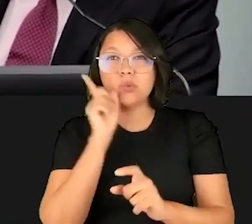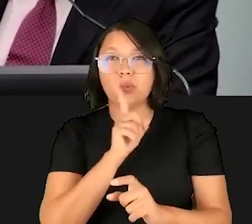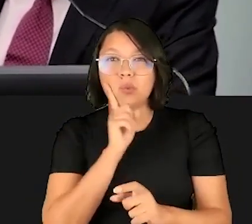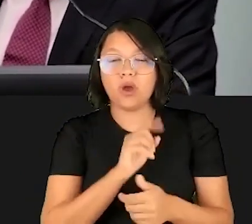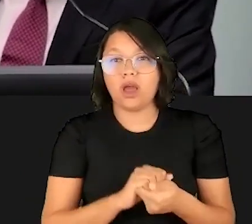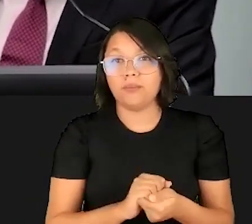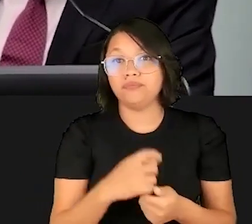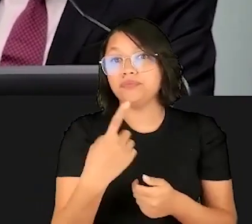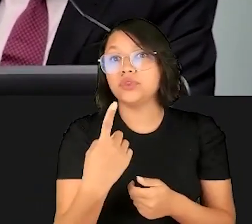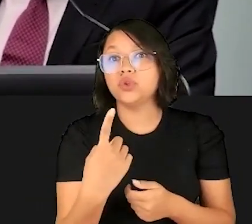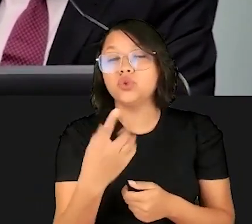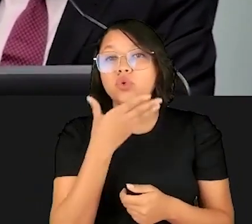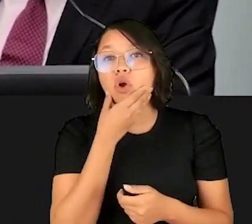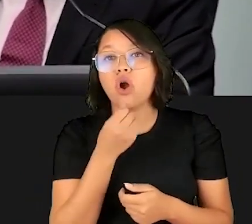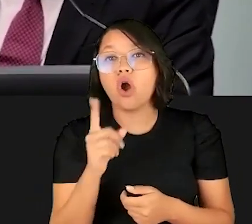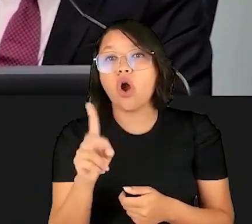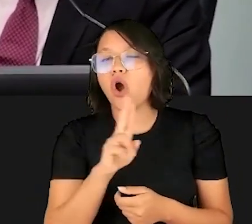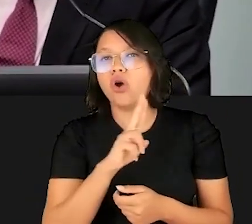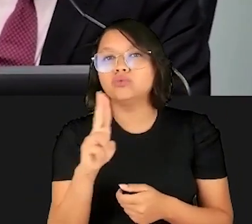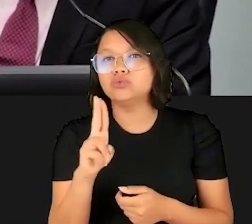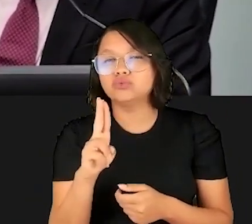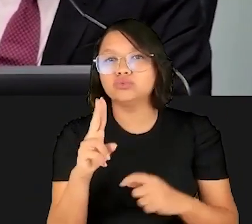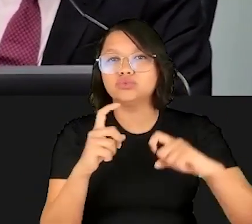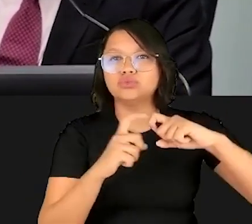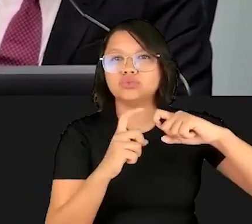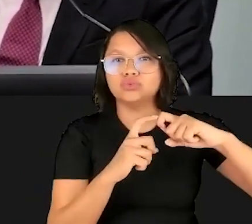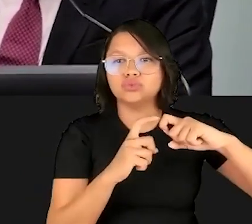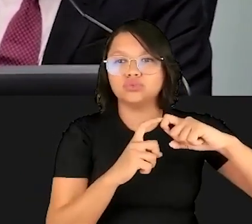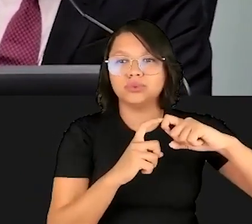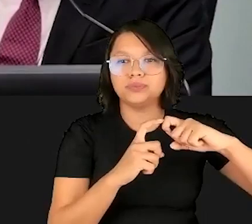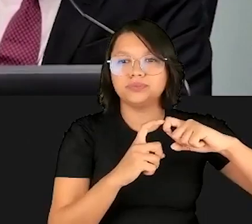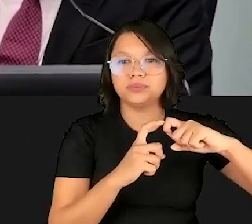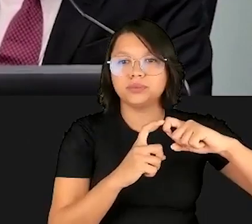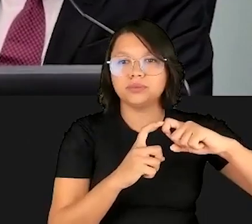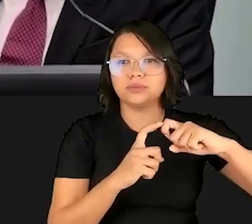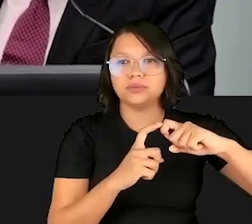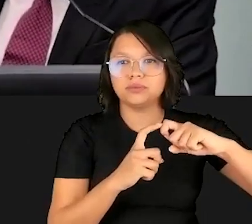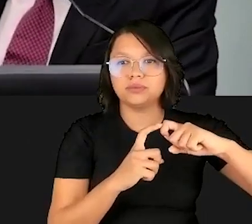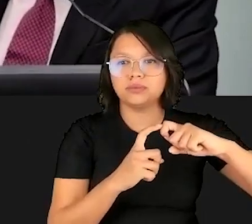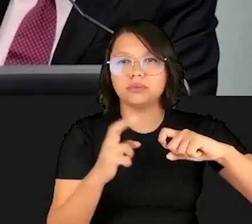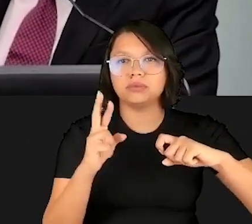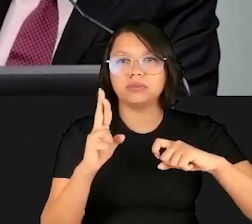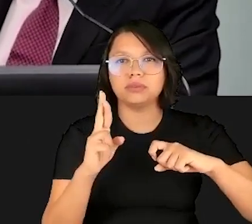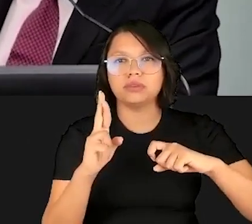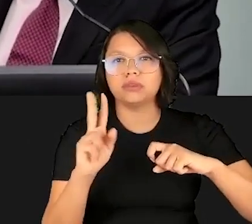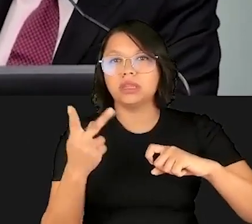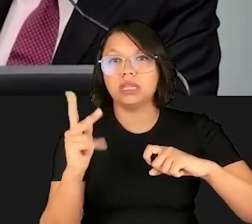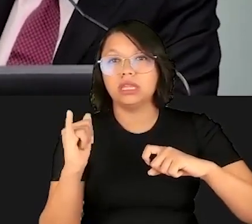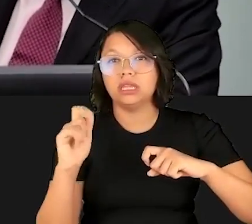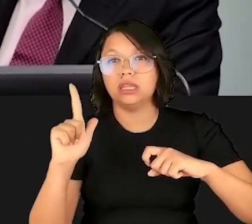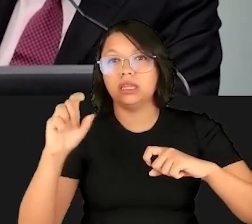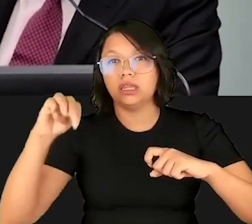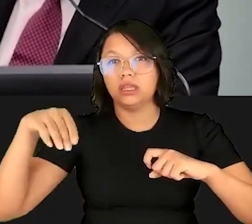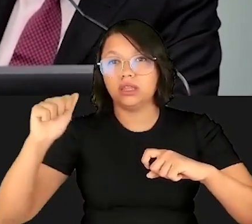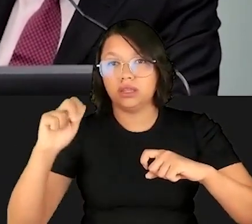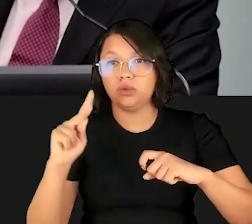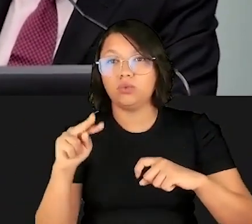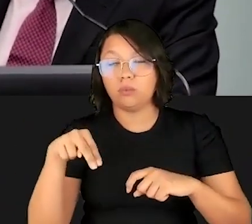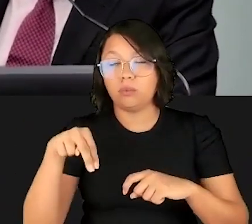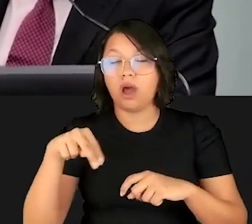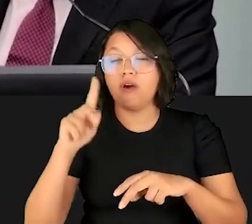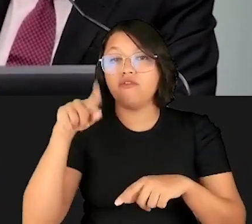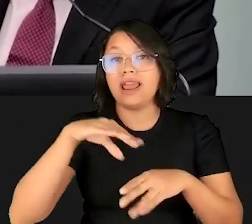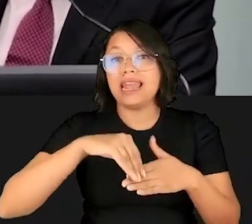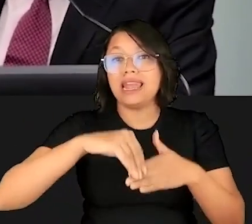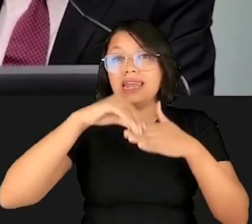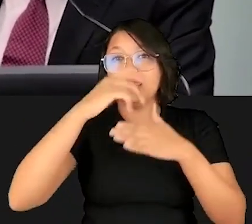indivíduo chamado Dr. Gilman, liderou um grupo de médicos que tratou esses pacientes e